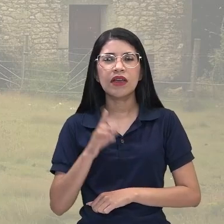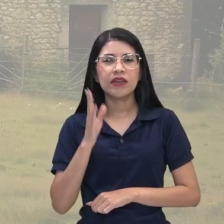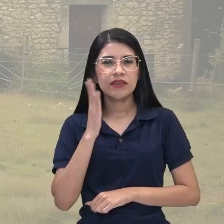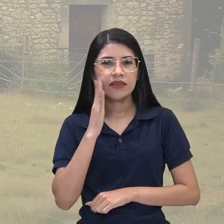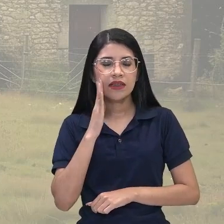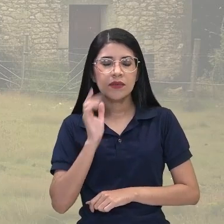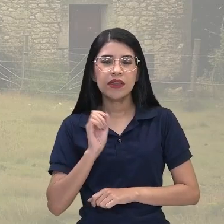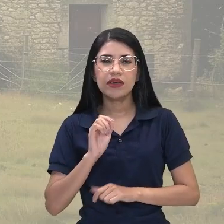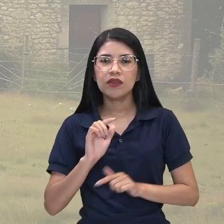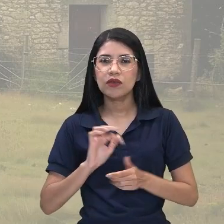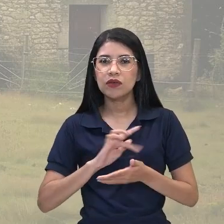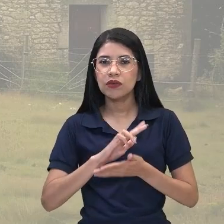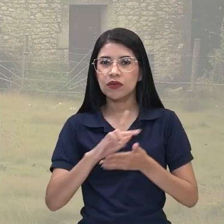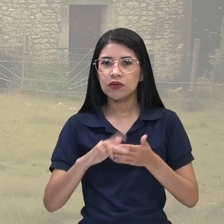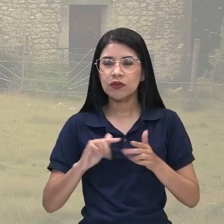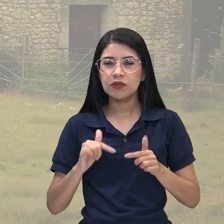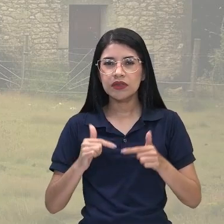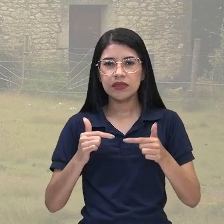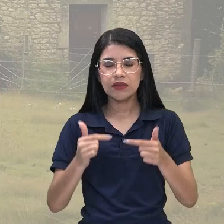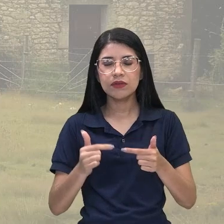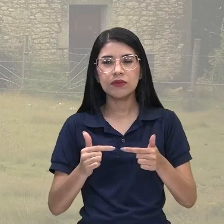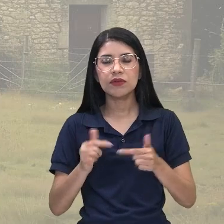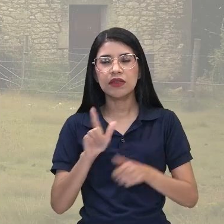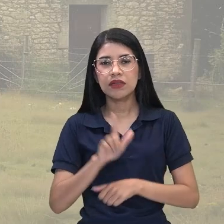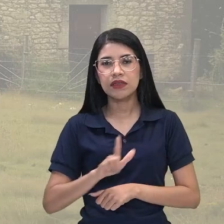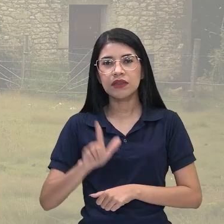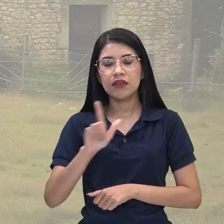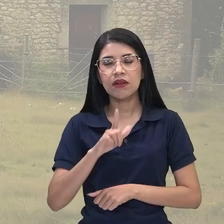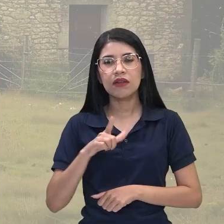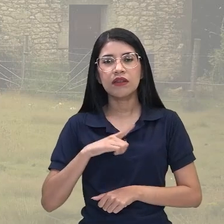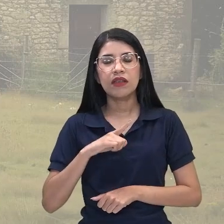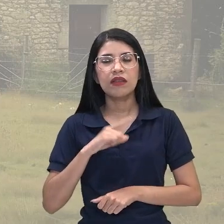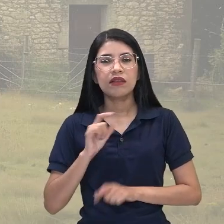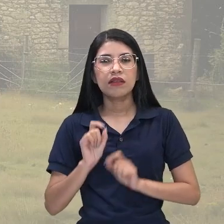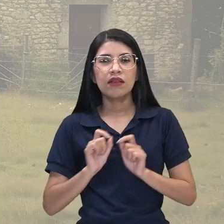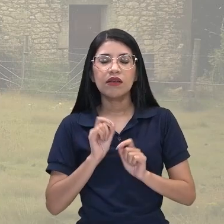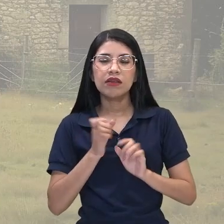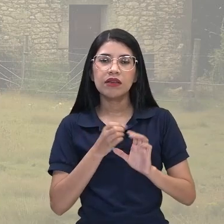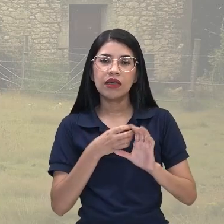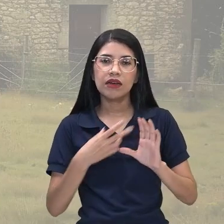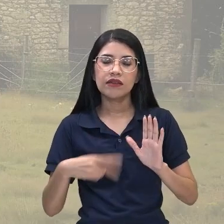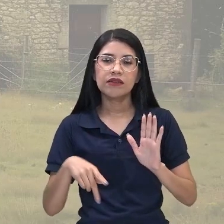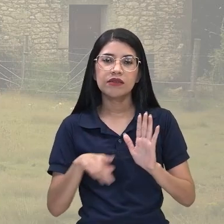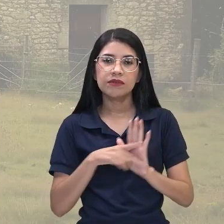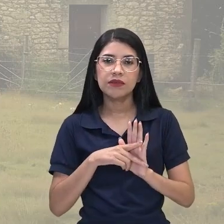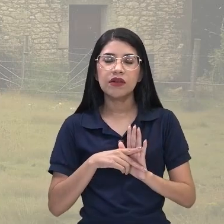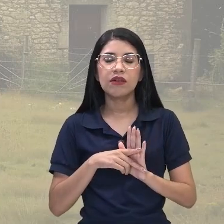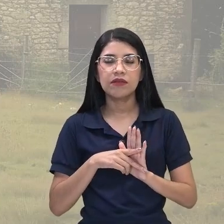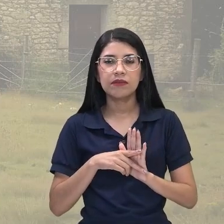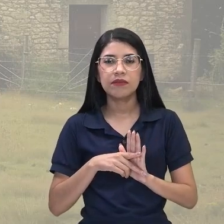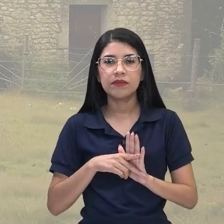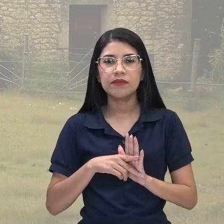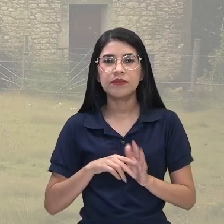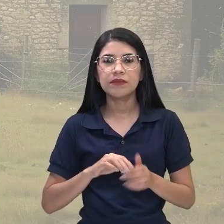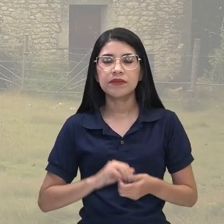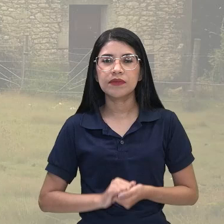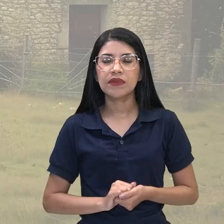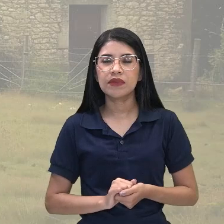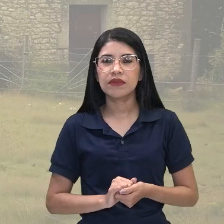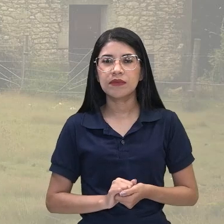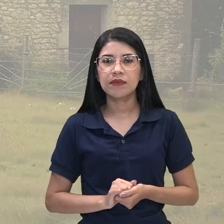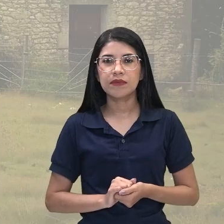os movimentos literários, eles têm, características específicas